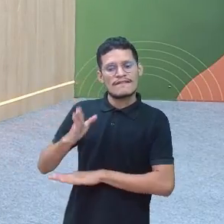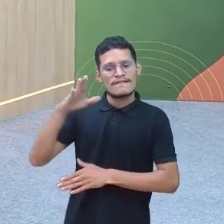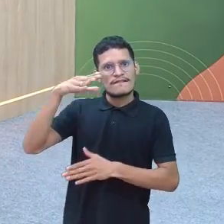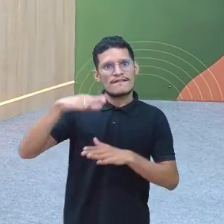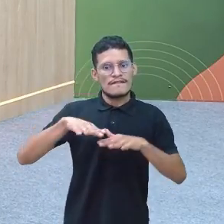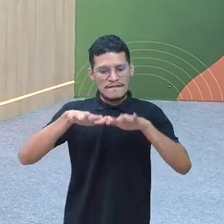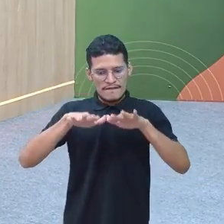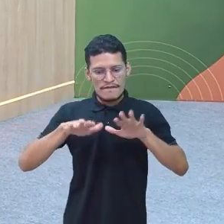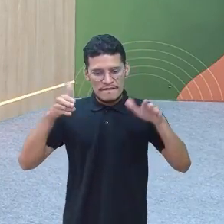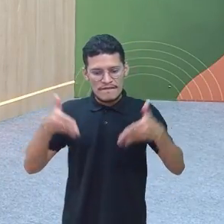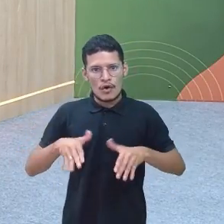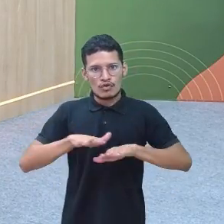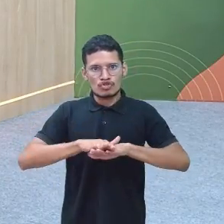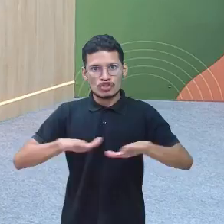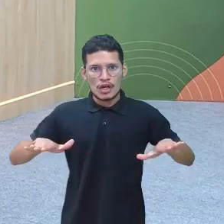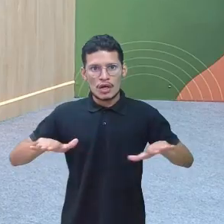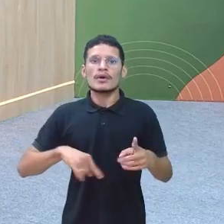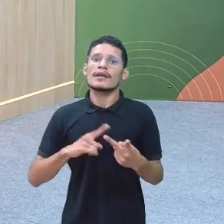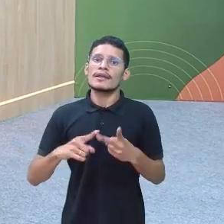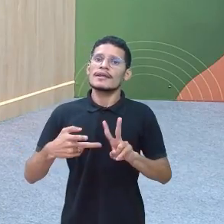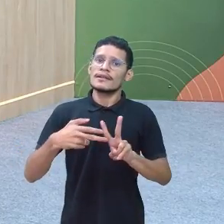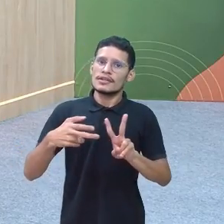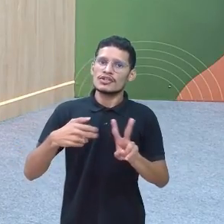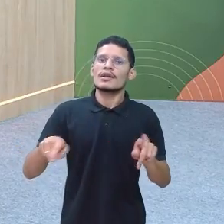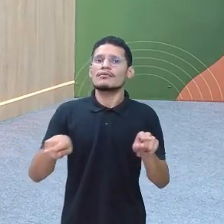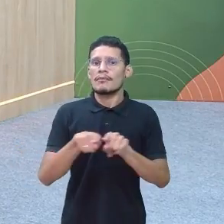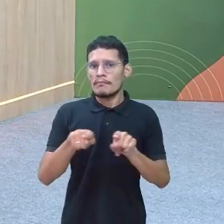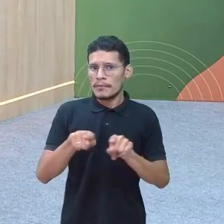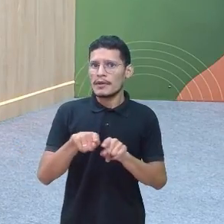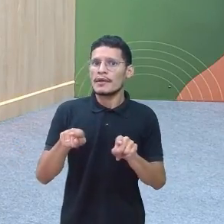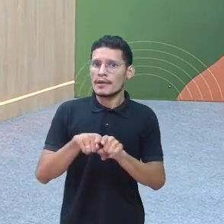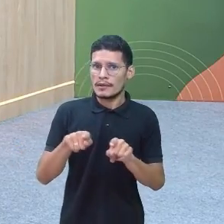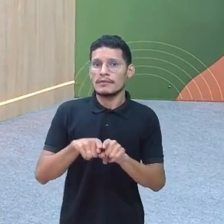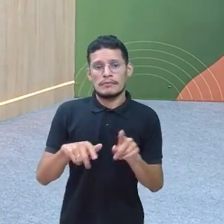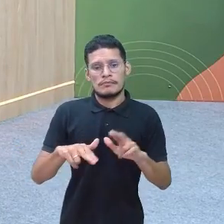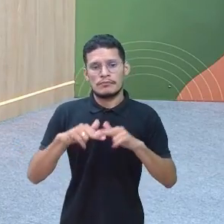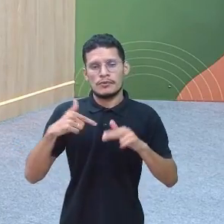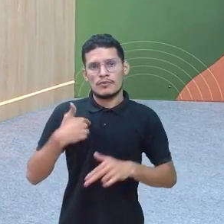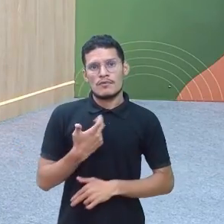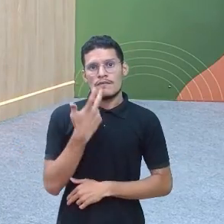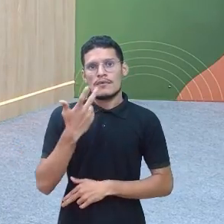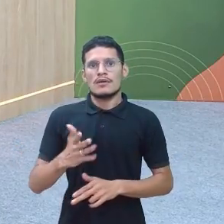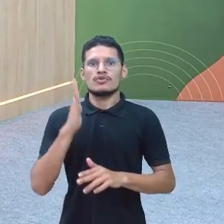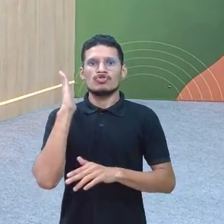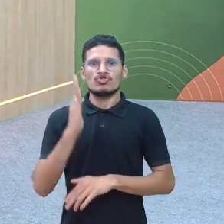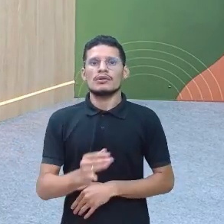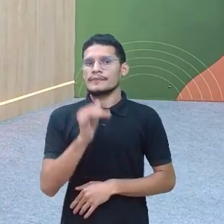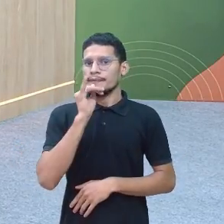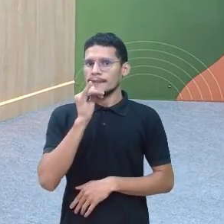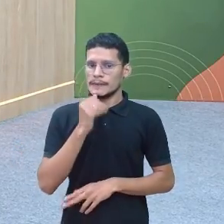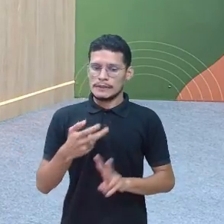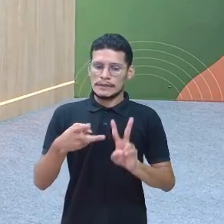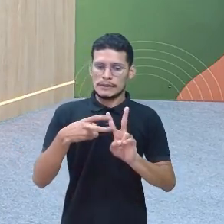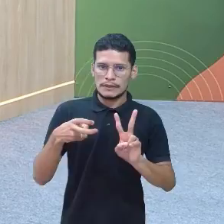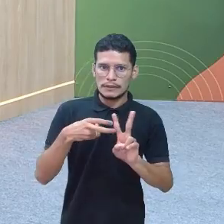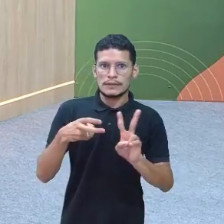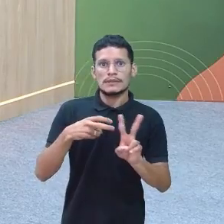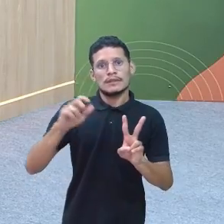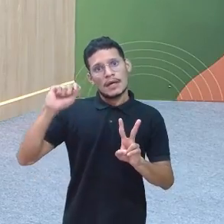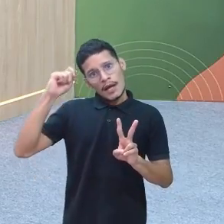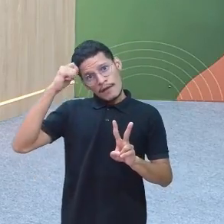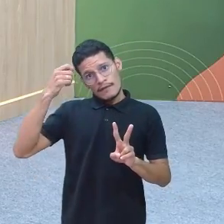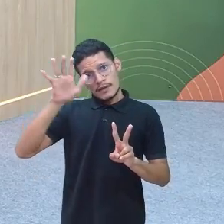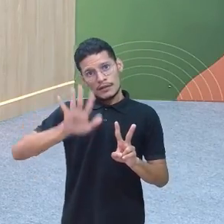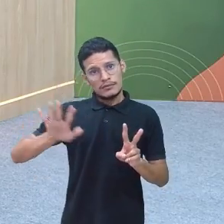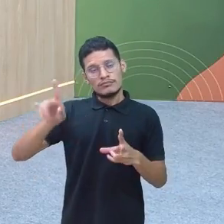para a terra, né? Os indígenas também. E aí por isso que eu estava falando que o indígena, o